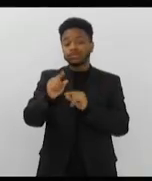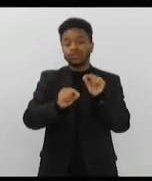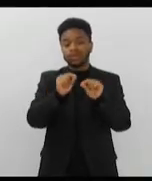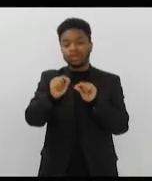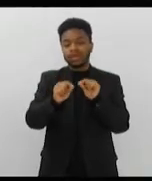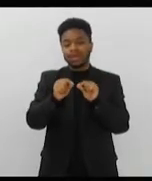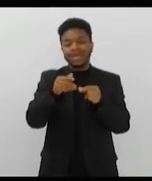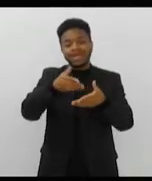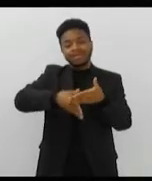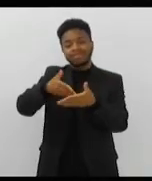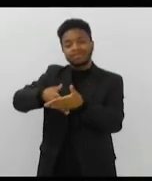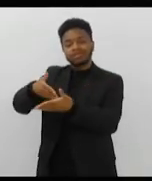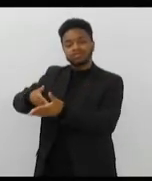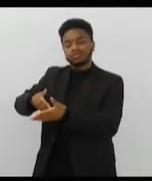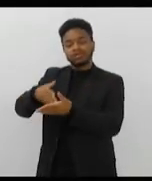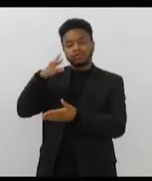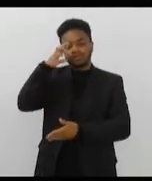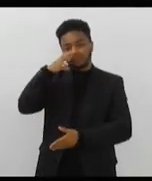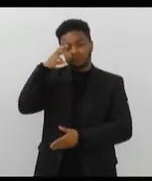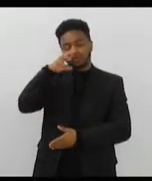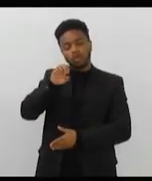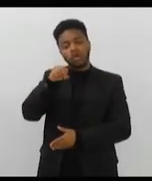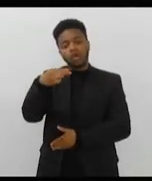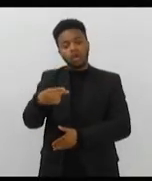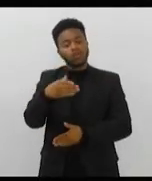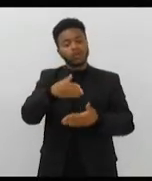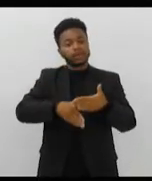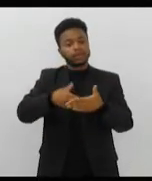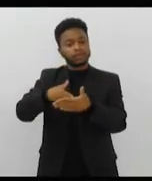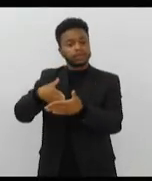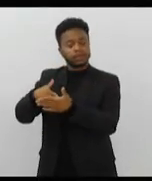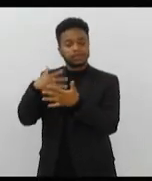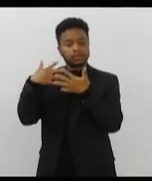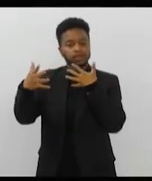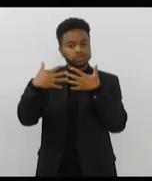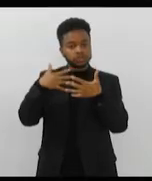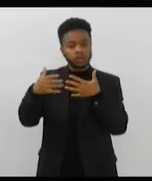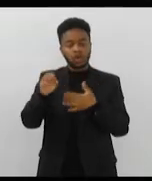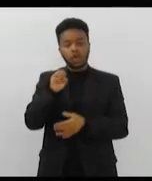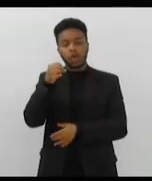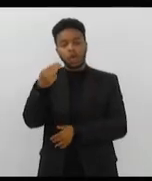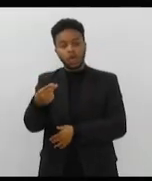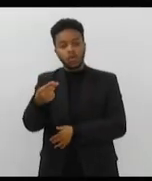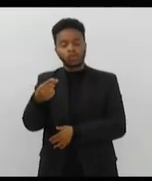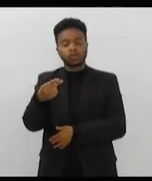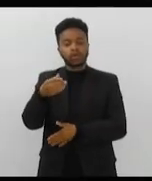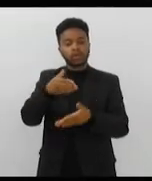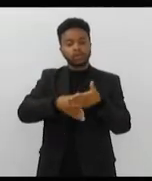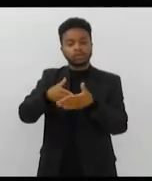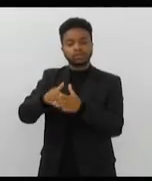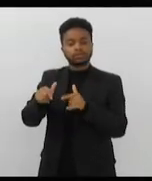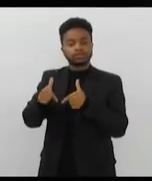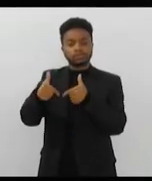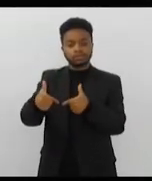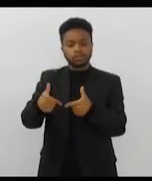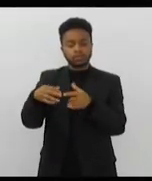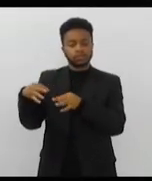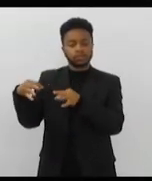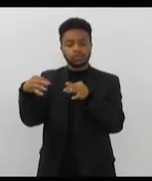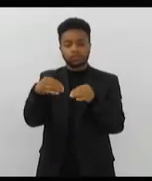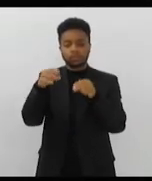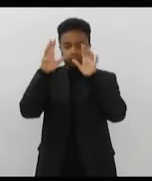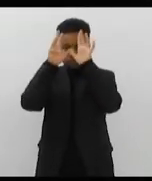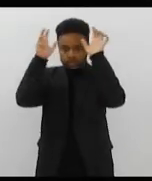a fiscalização, não está impedida a transparência, nem a ação de ambos os tribunais